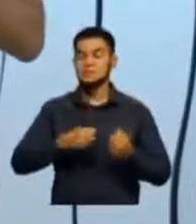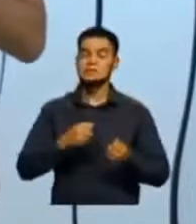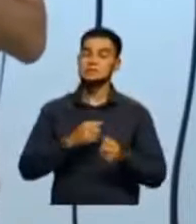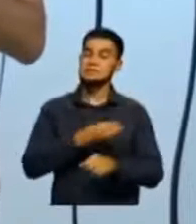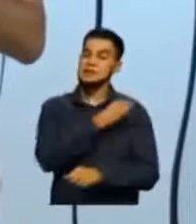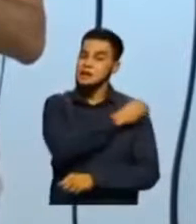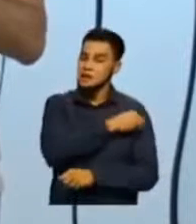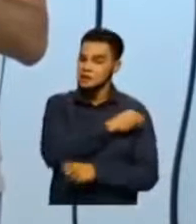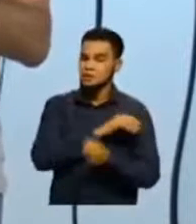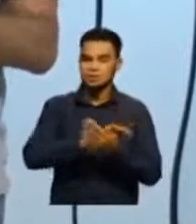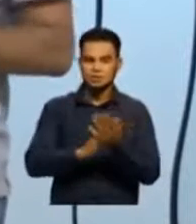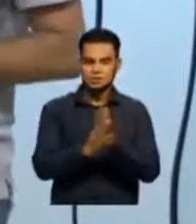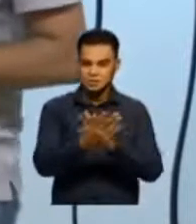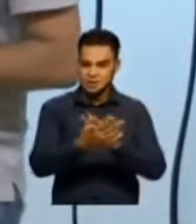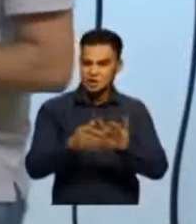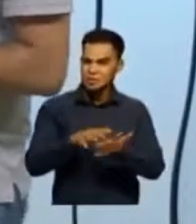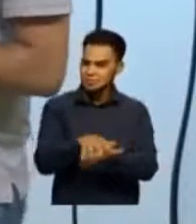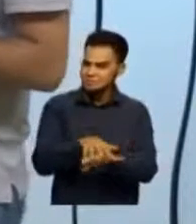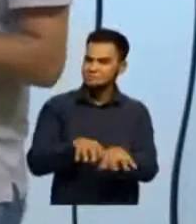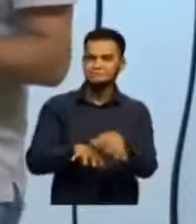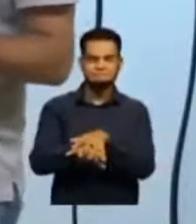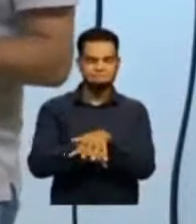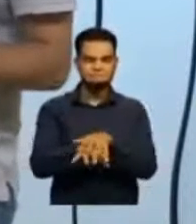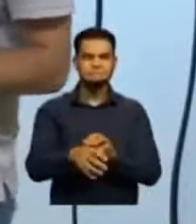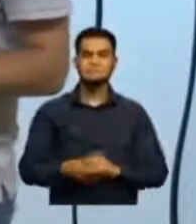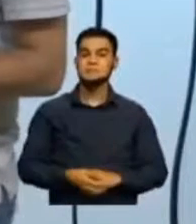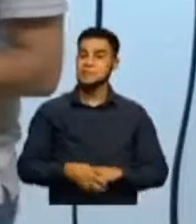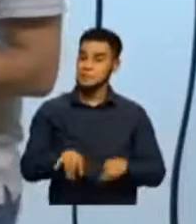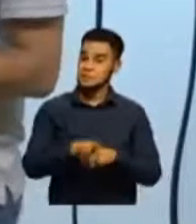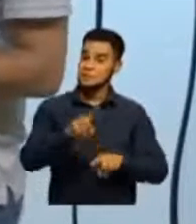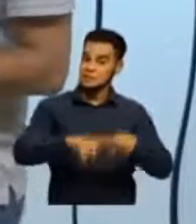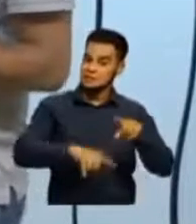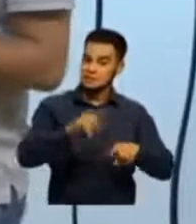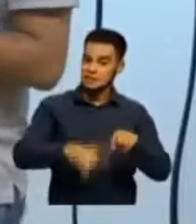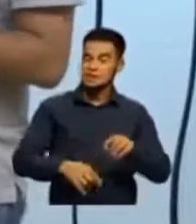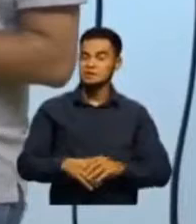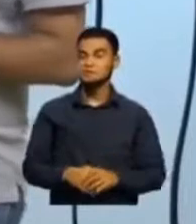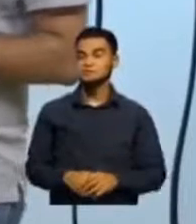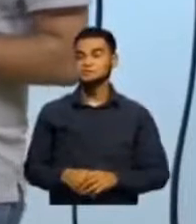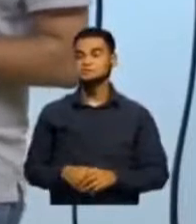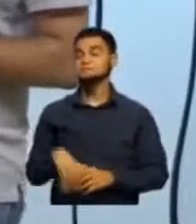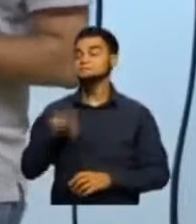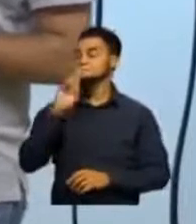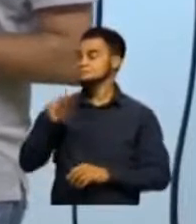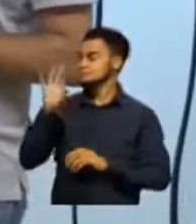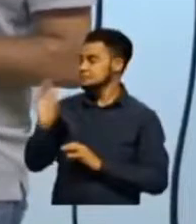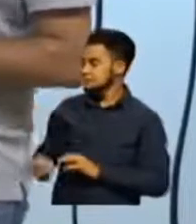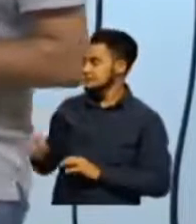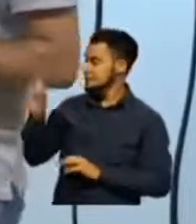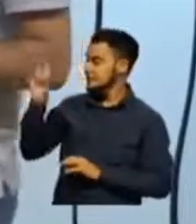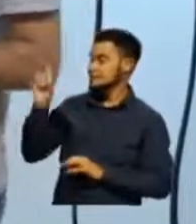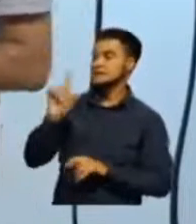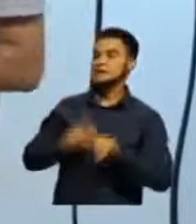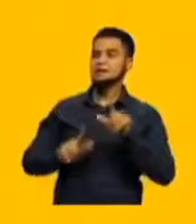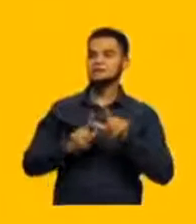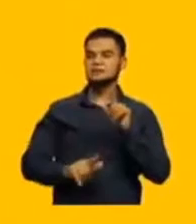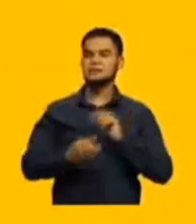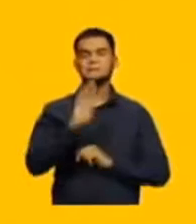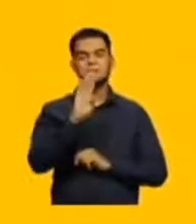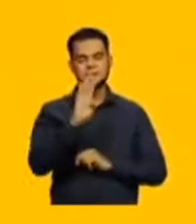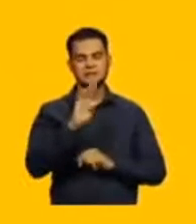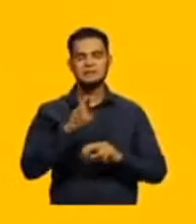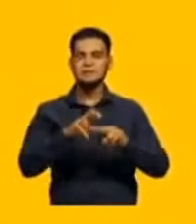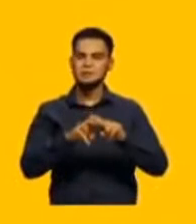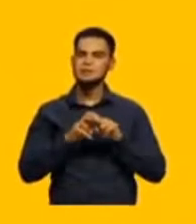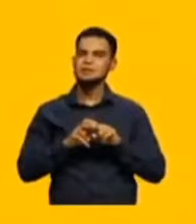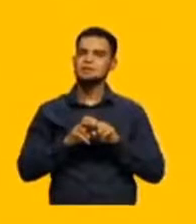gel, higienização das mãos e dos objetos. Então a resposta correta é a letra B, pela